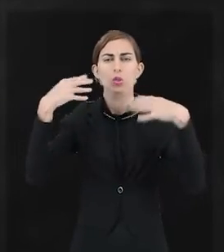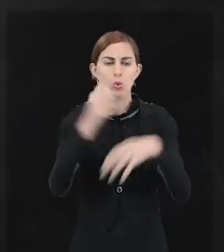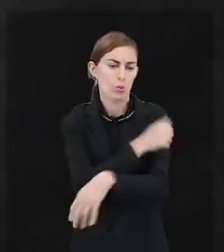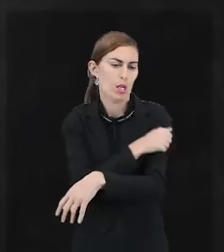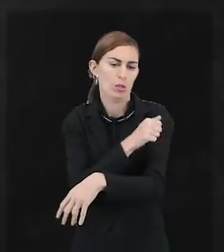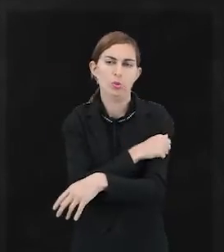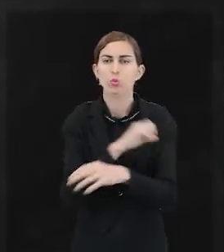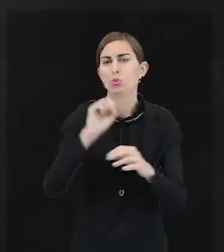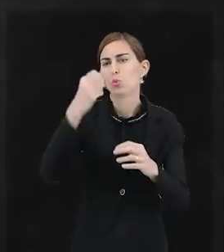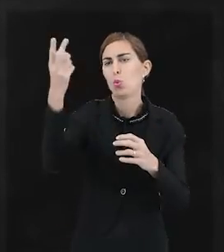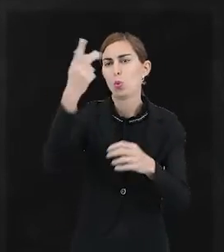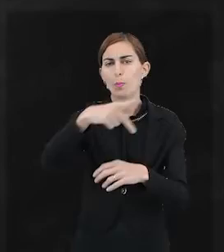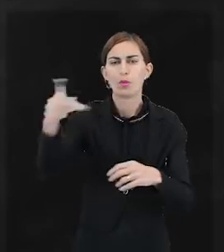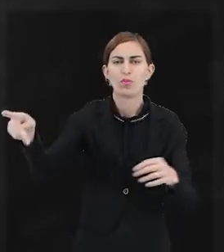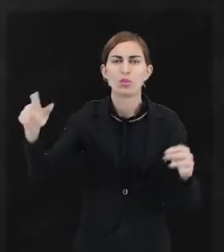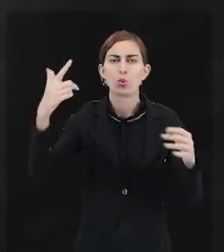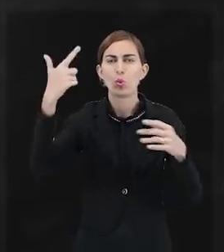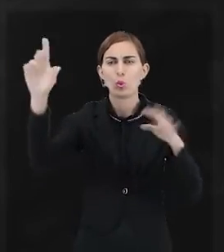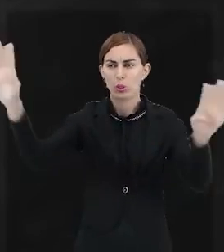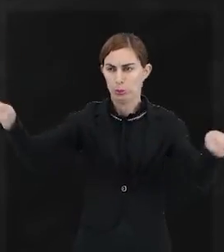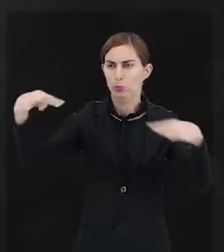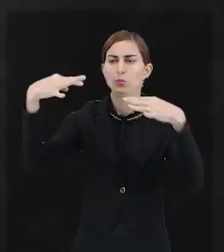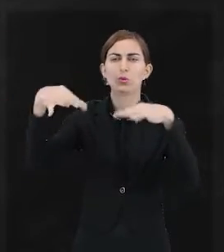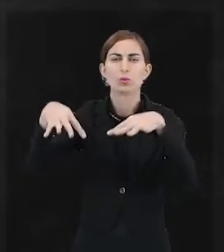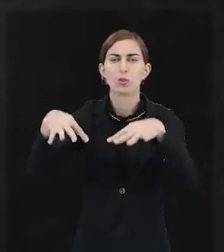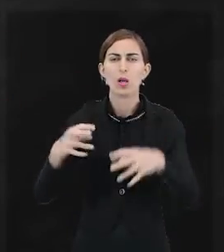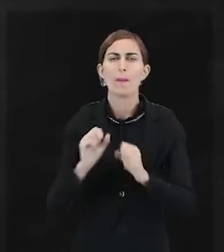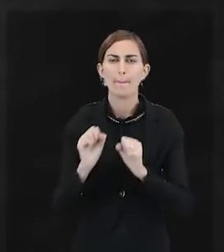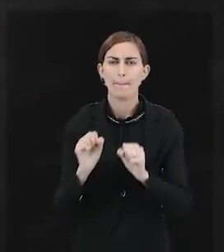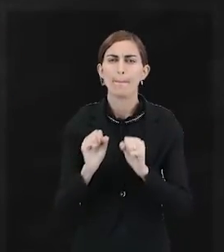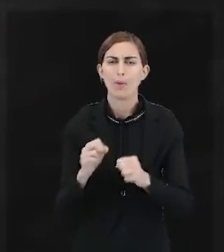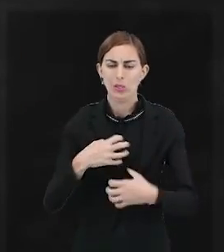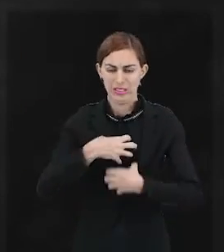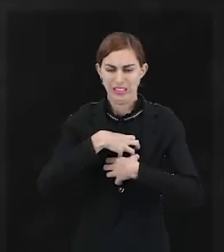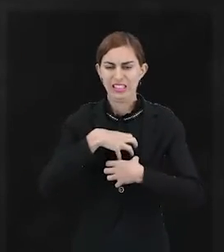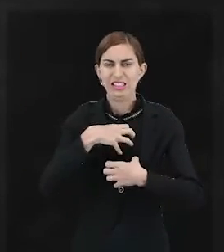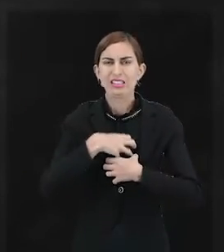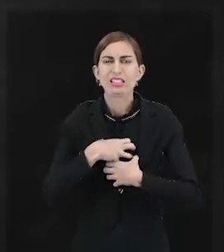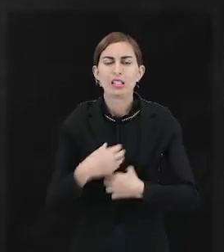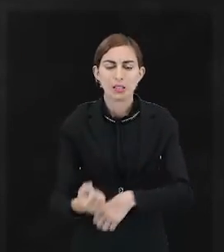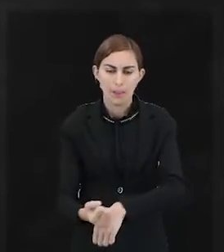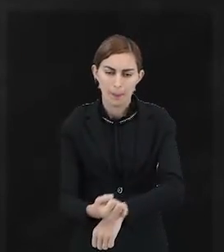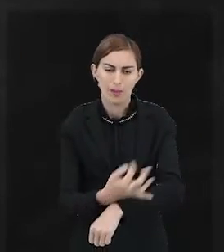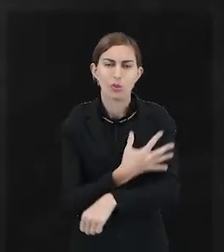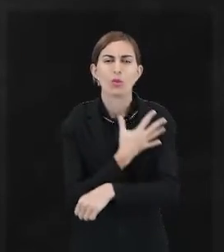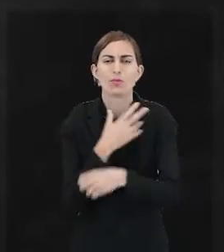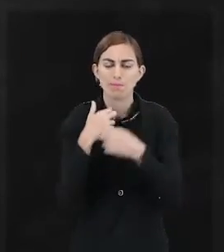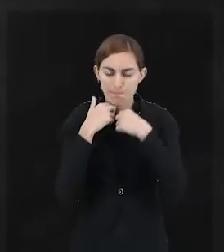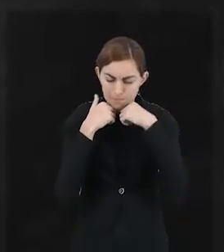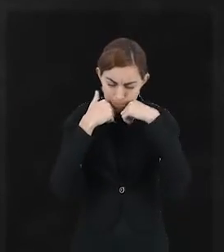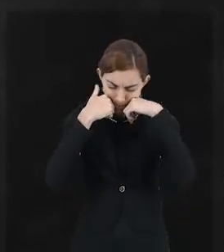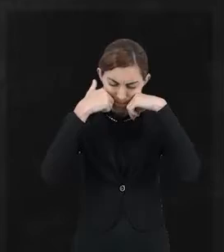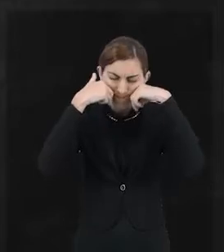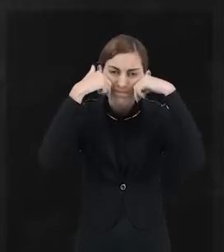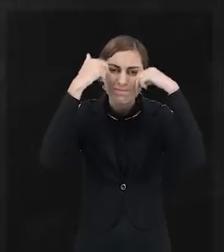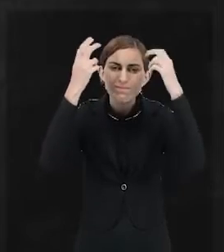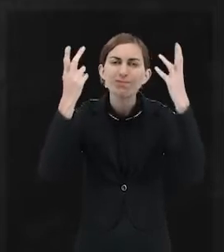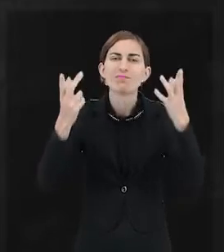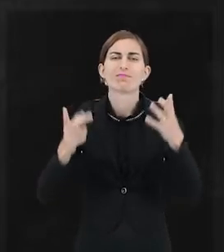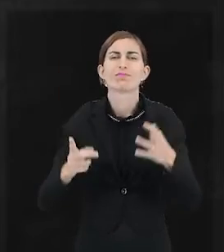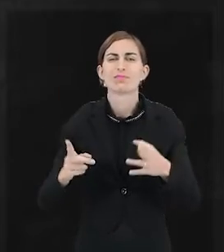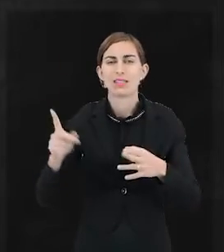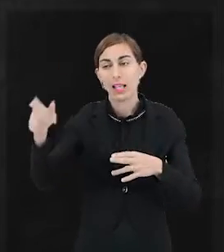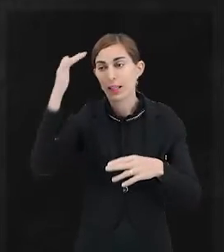alunos ou na frente de outros professores. Isso poderia causar sentimentos ou emoções de vergonha que impediriam que